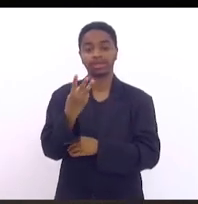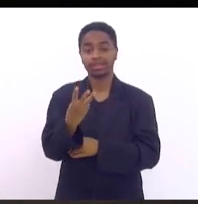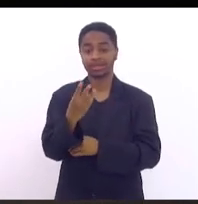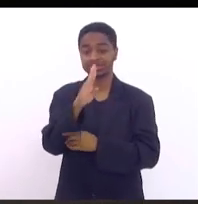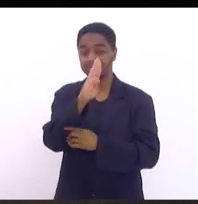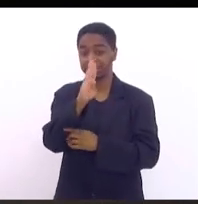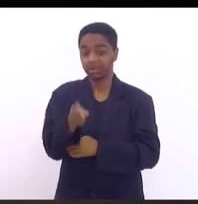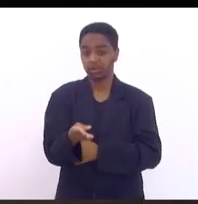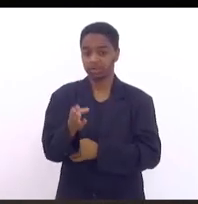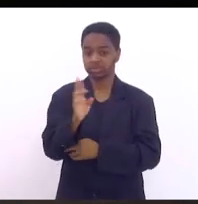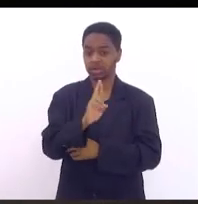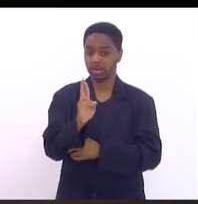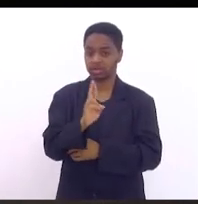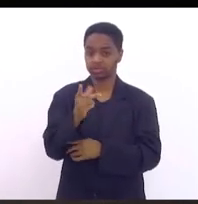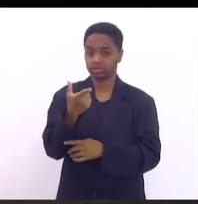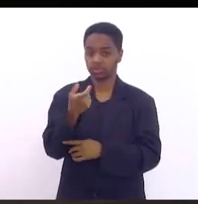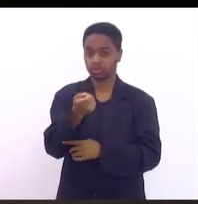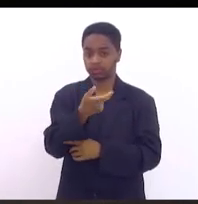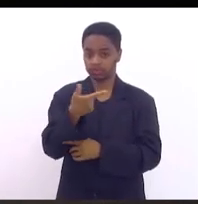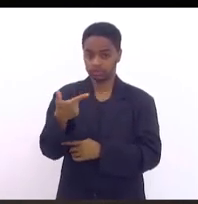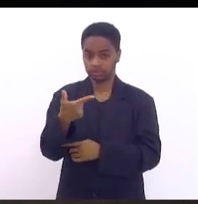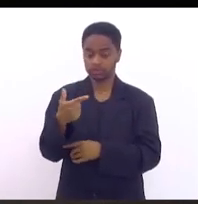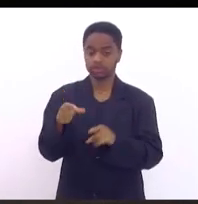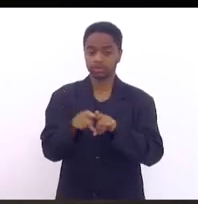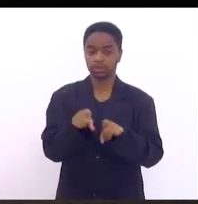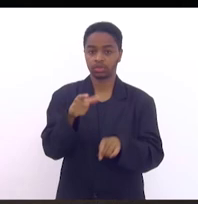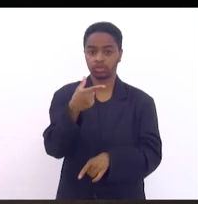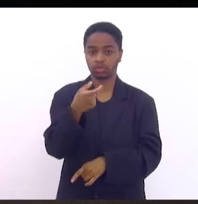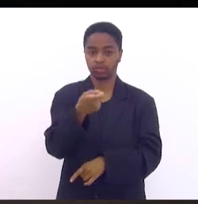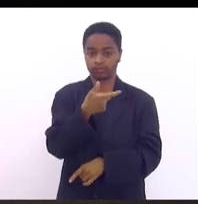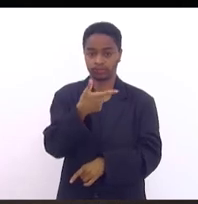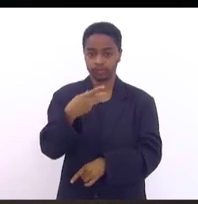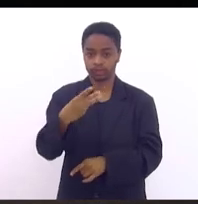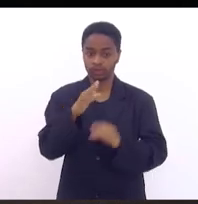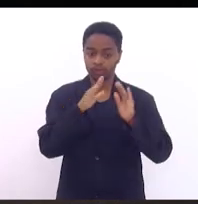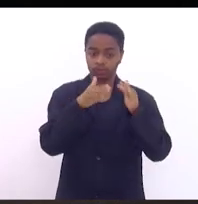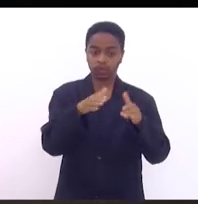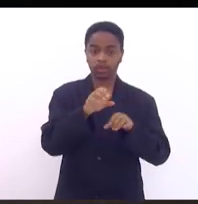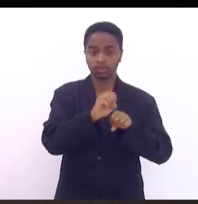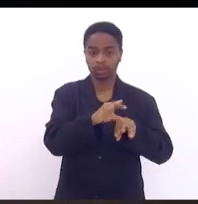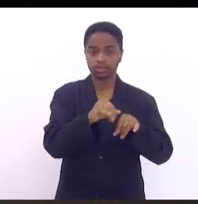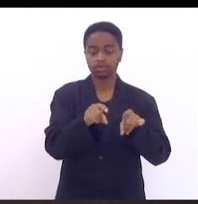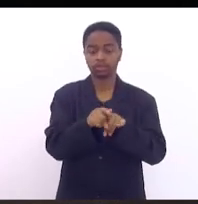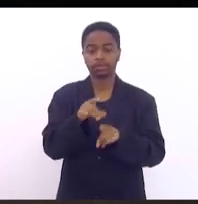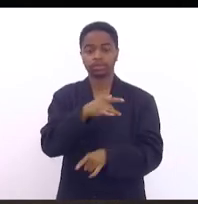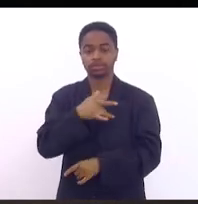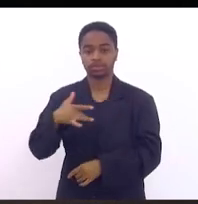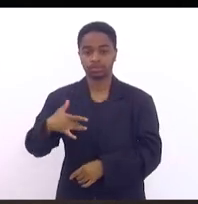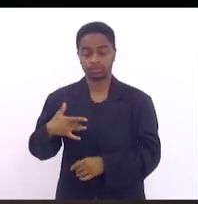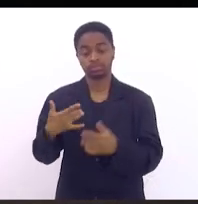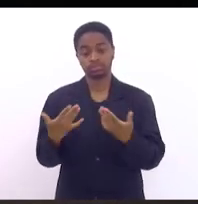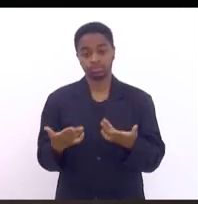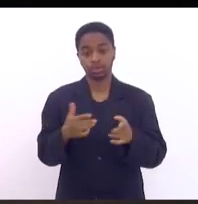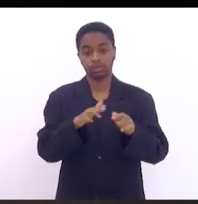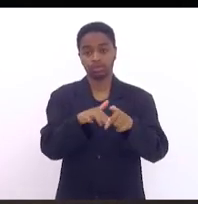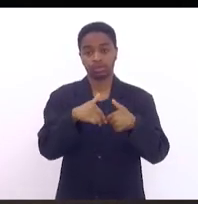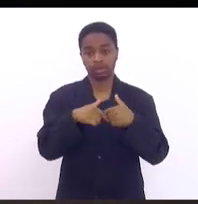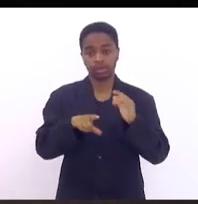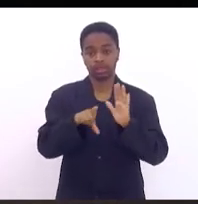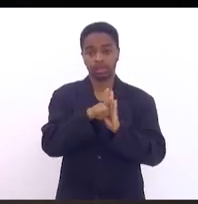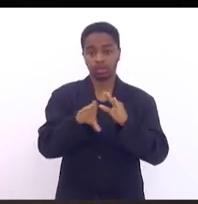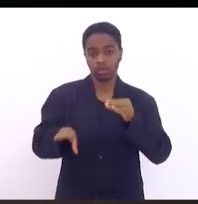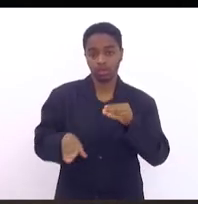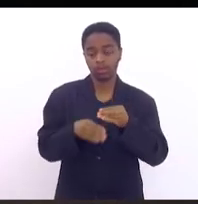bilhões nos anos de 2022 e 2023 para educação e saúde. Por conta das leis